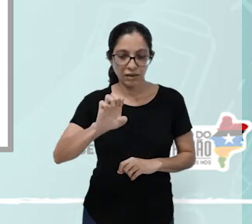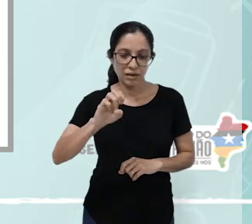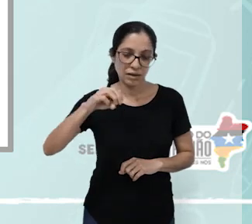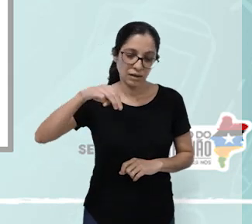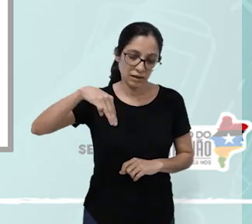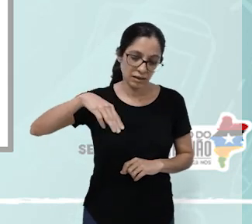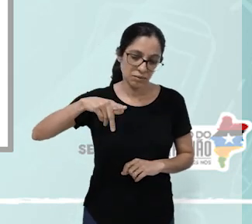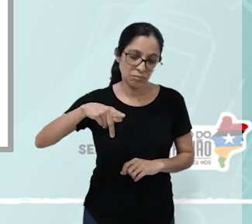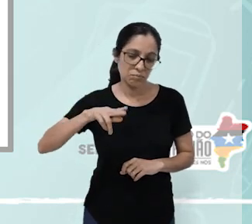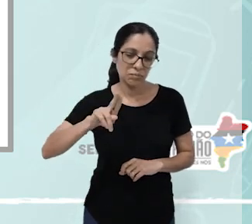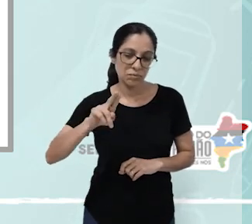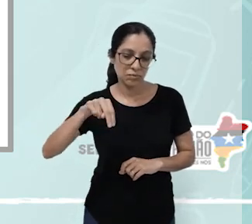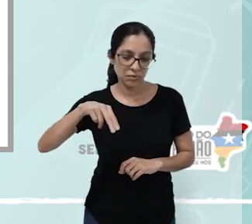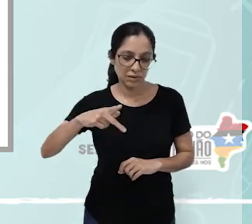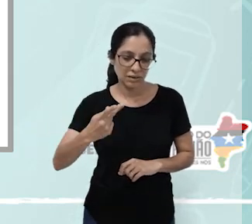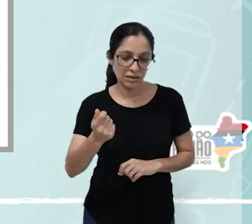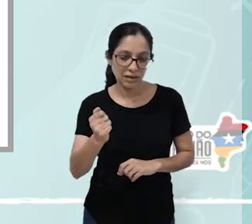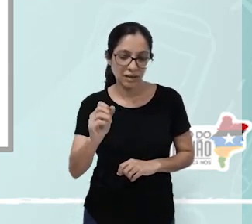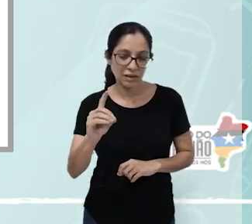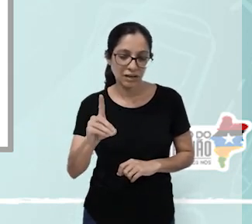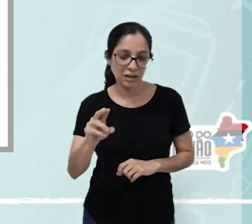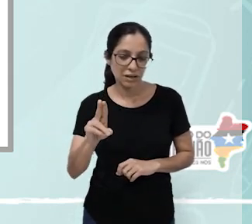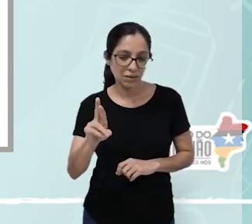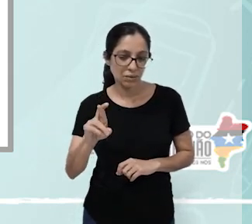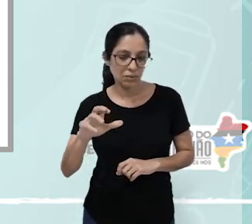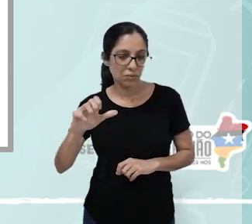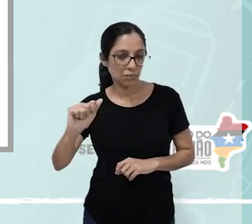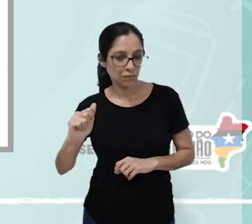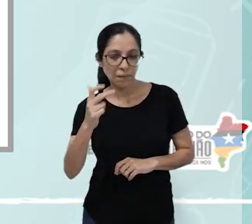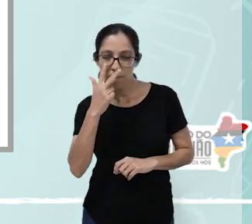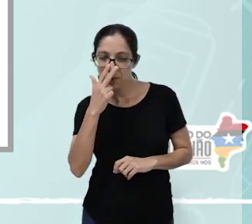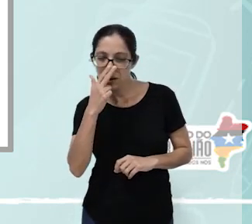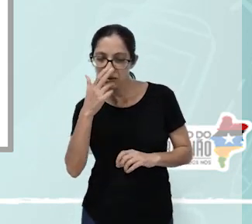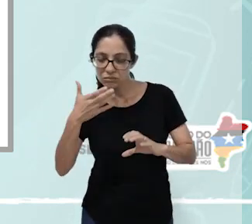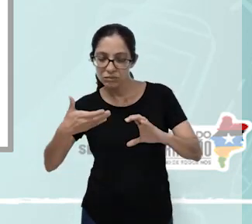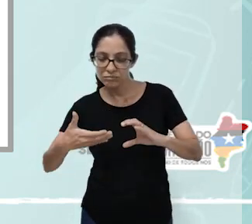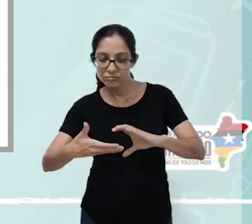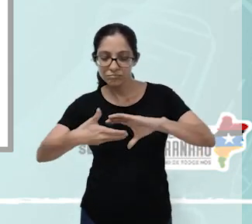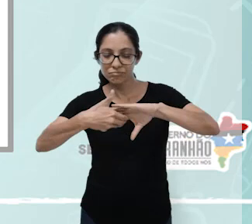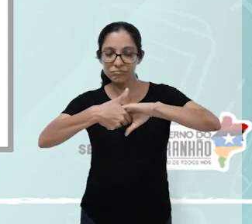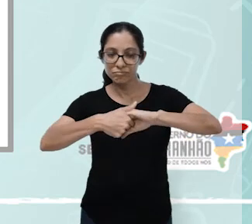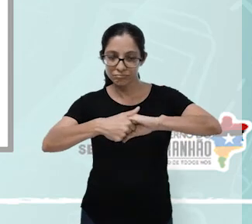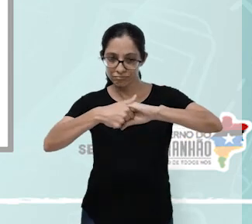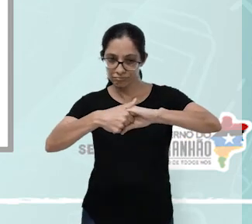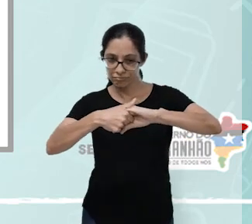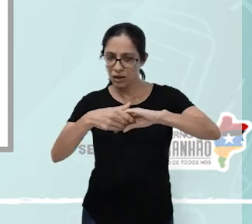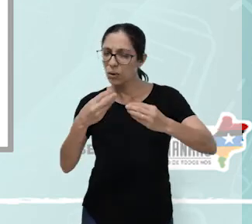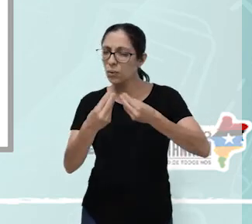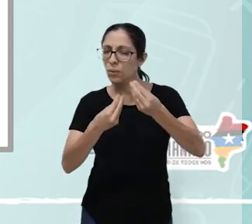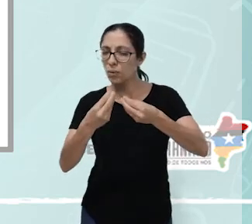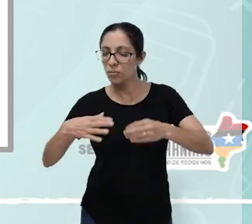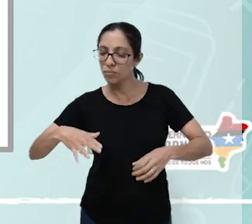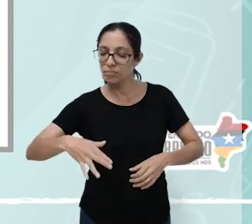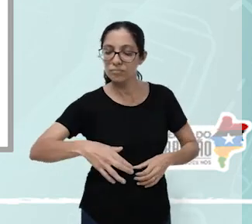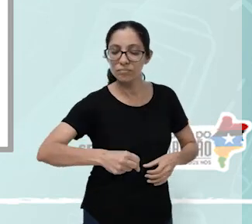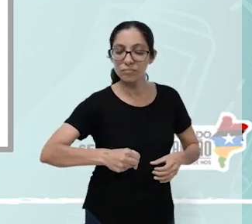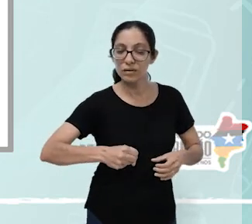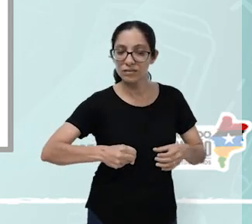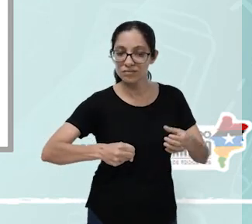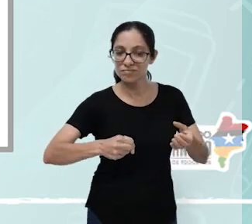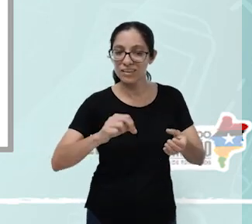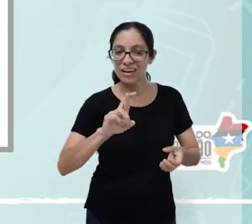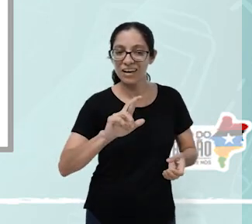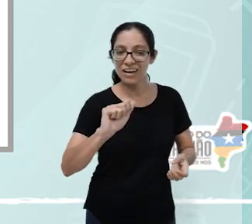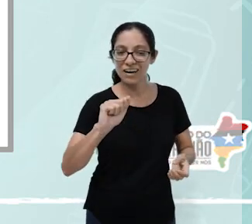na raquete como se estivesse cumprimentando alguém com um aperto de mão. Como é que eu faço a pegada na raquete? Tá aqui, ó, como se eu